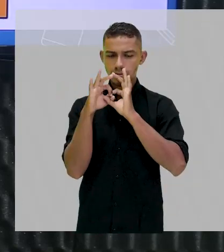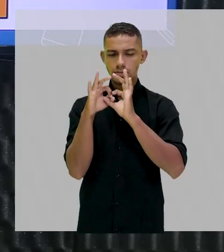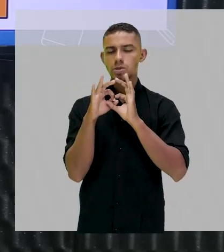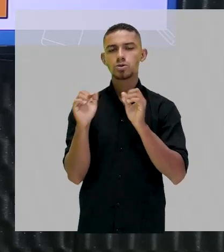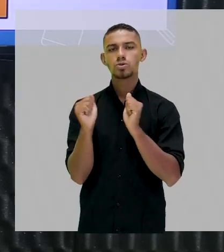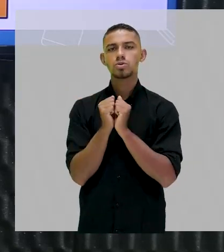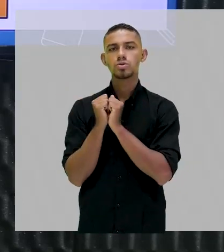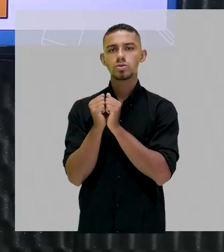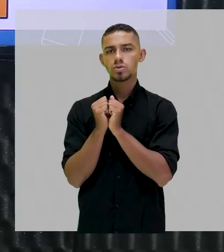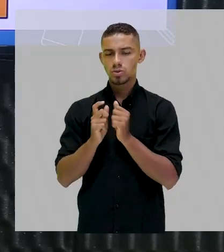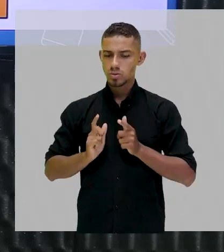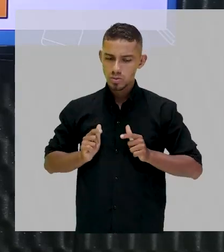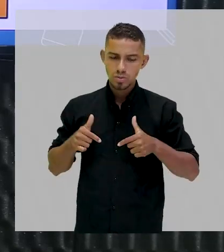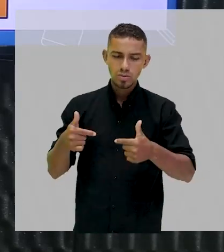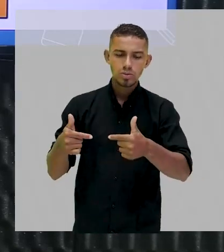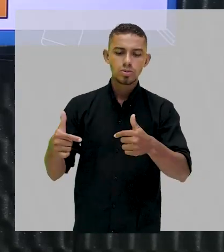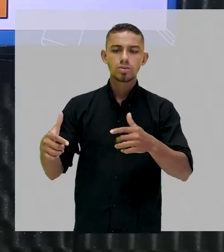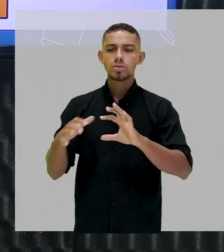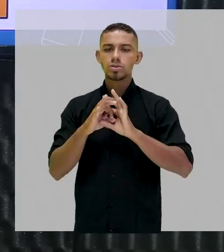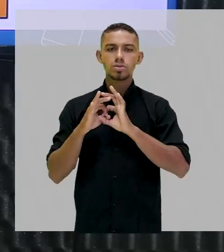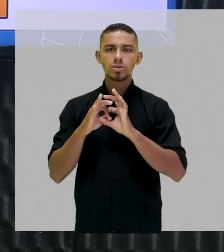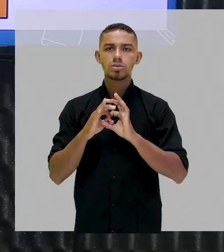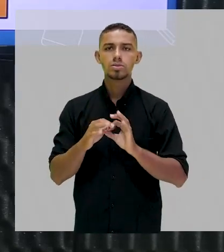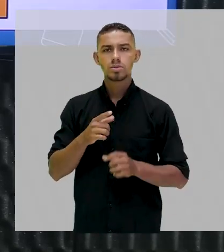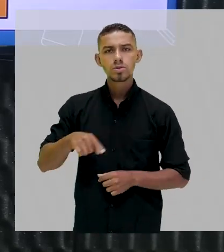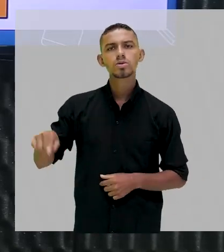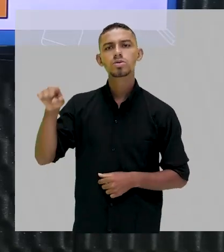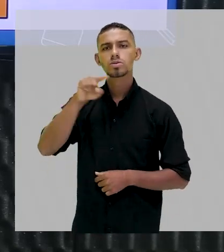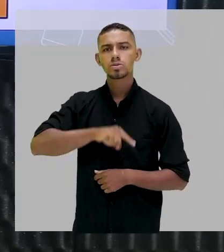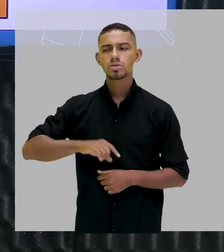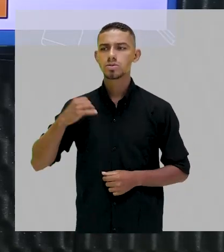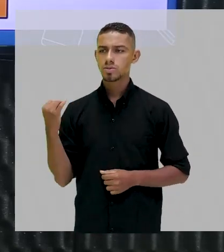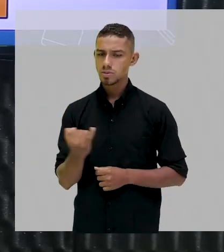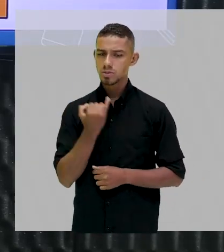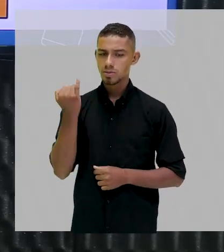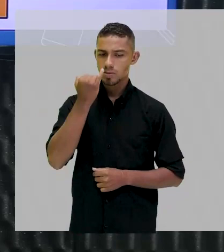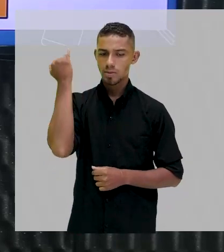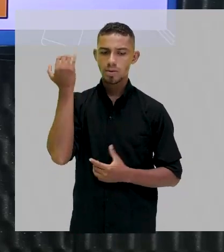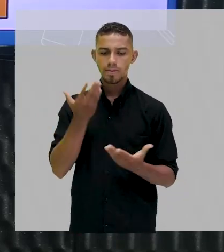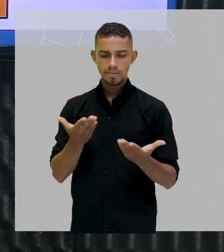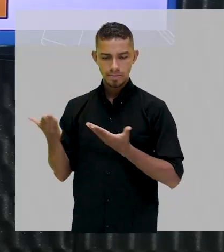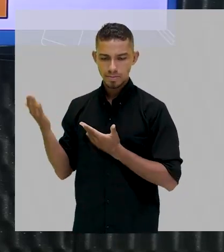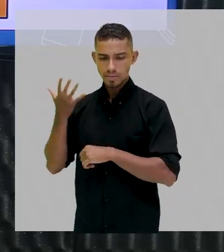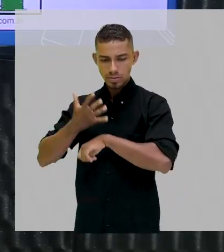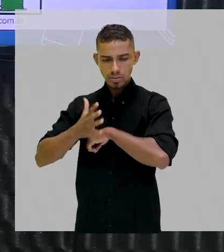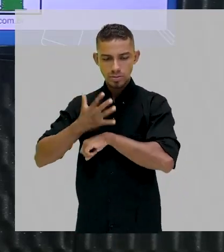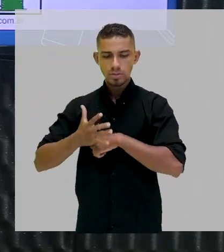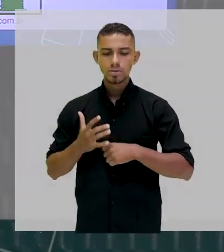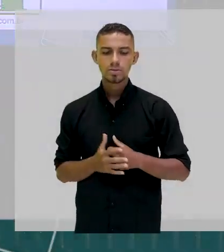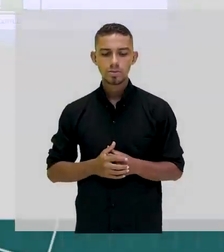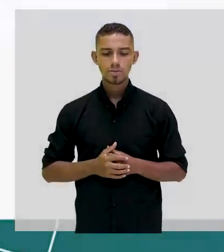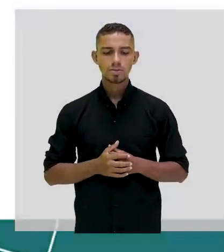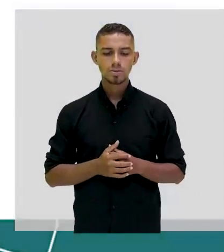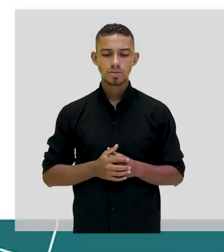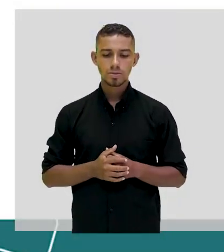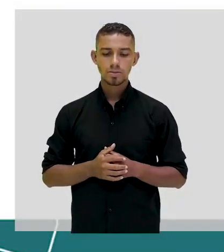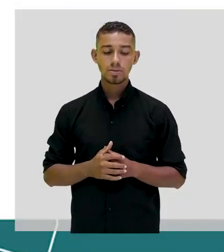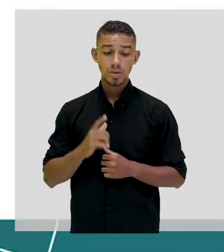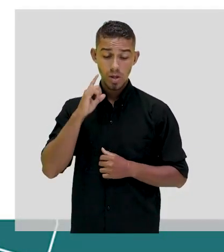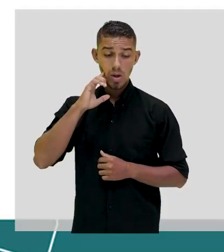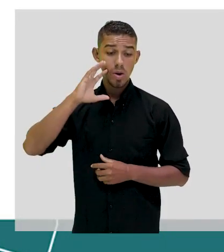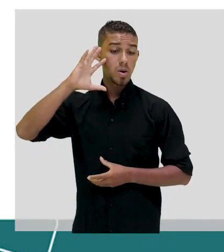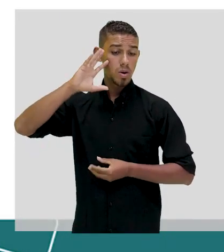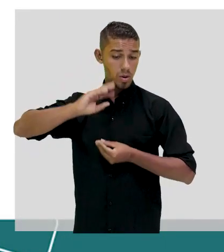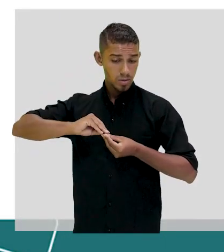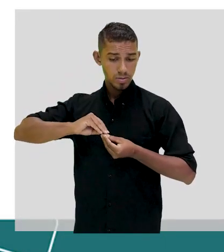com ela, para a gente fazer, conscientizar vocês da importância dessas práticas. O conceito